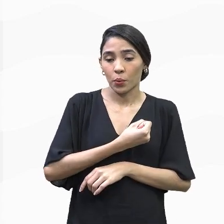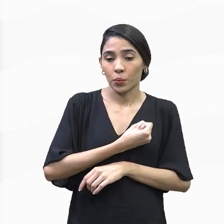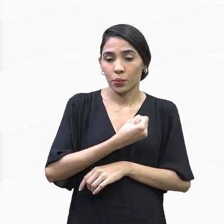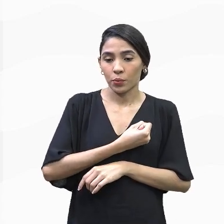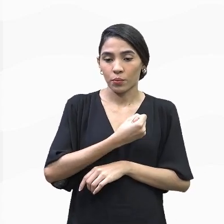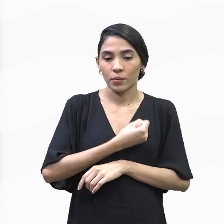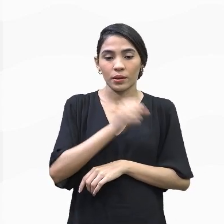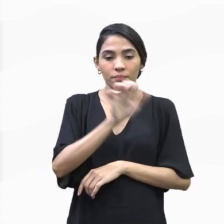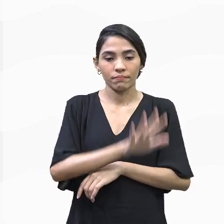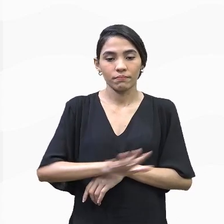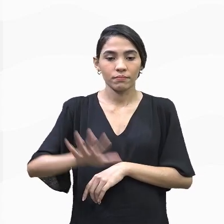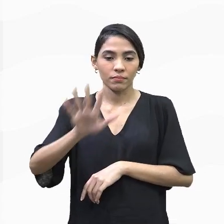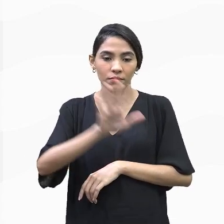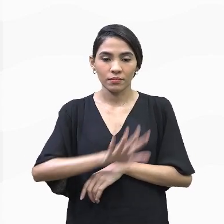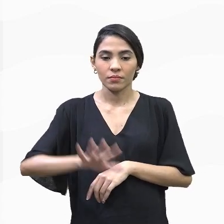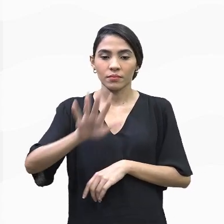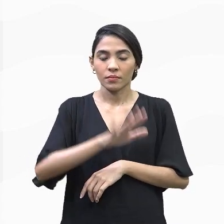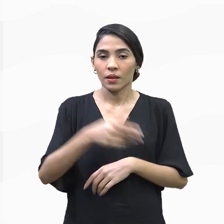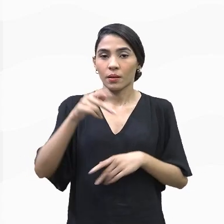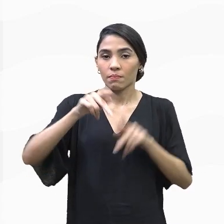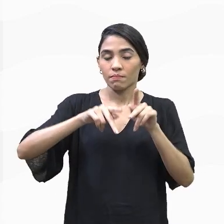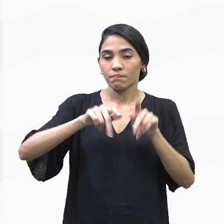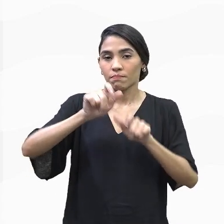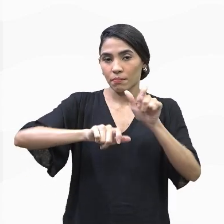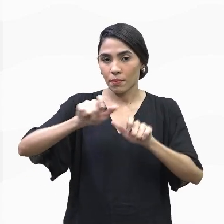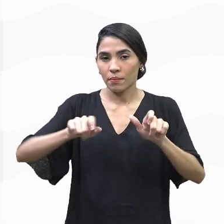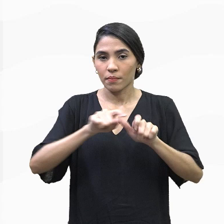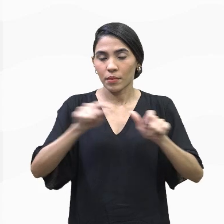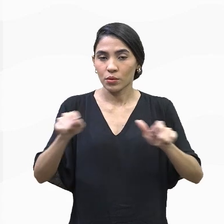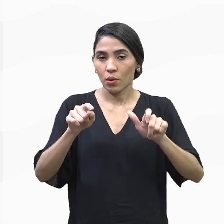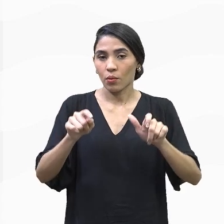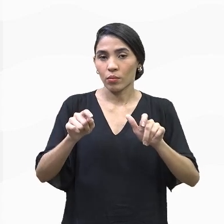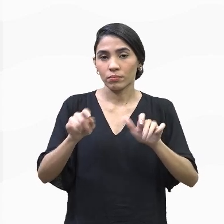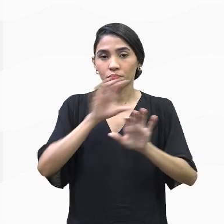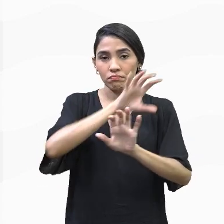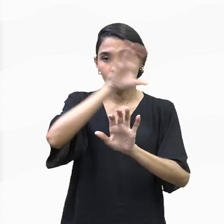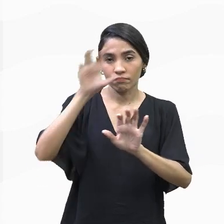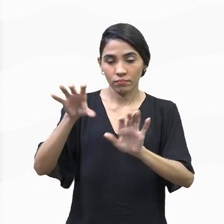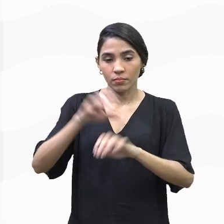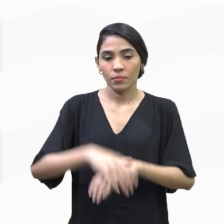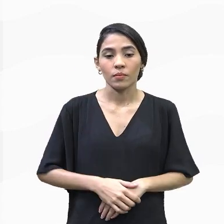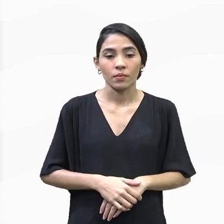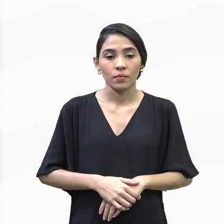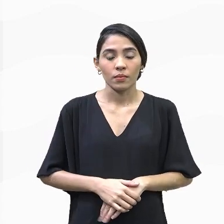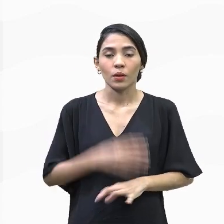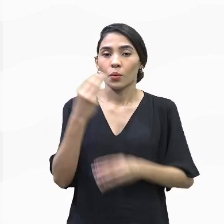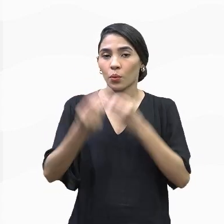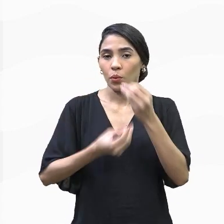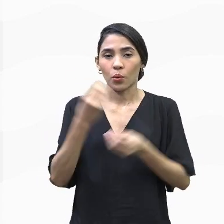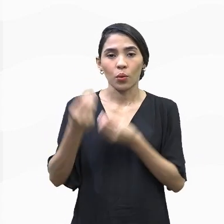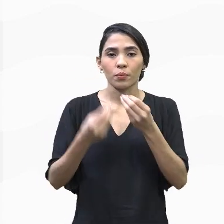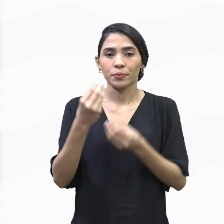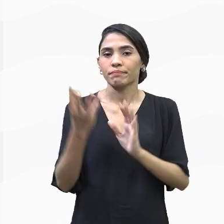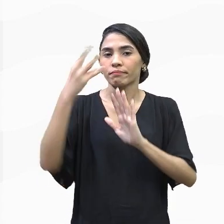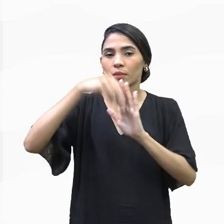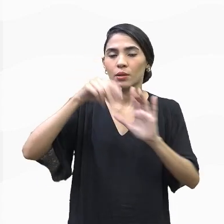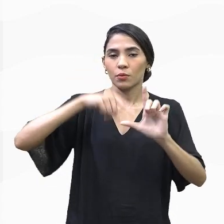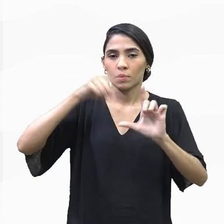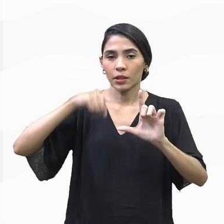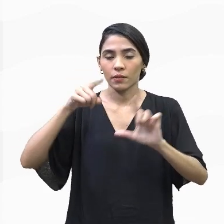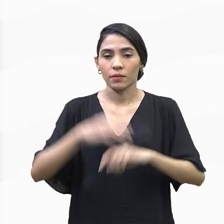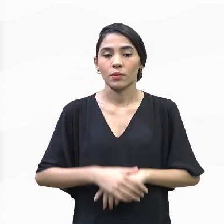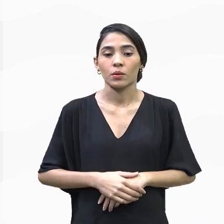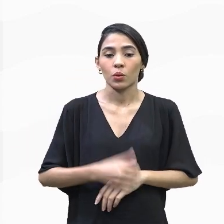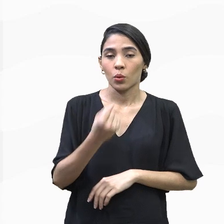o universo de pessoas de determinado lugar. E aí essa prevalência, como é que ela é indicada? Veja, o